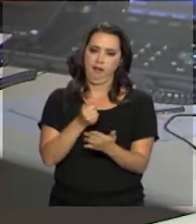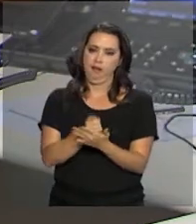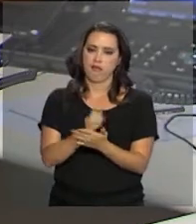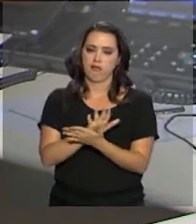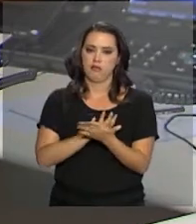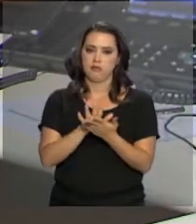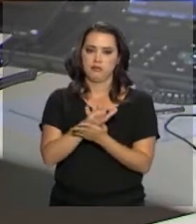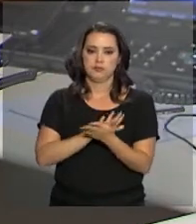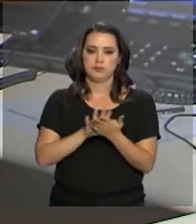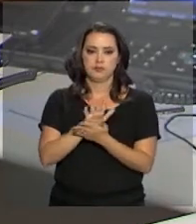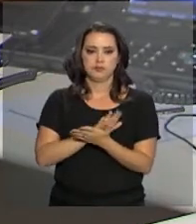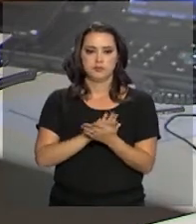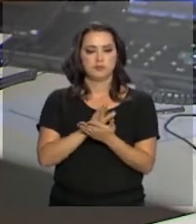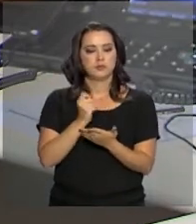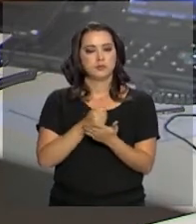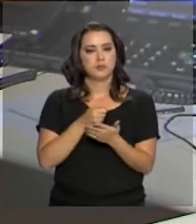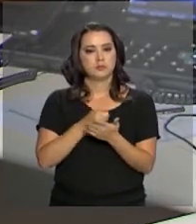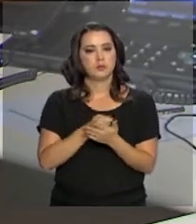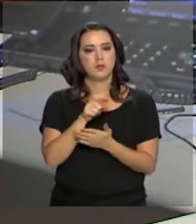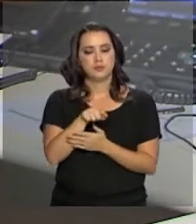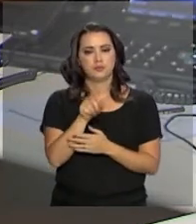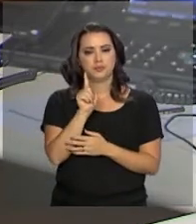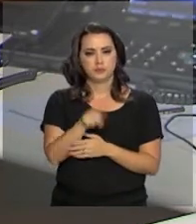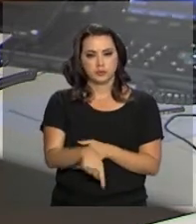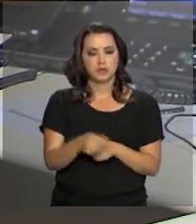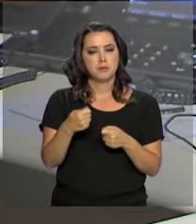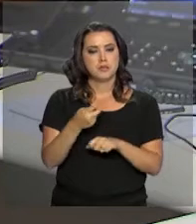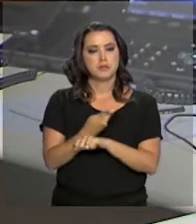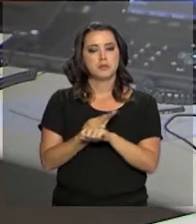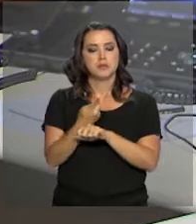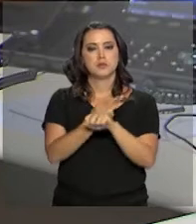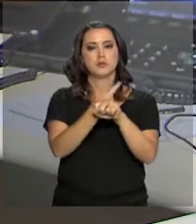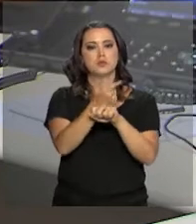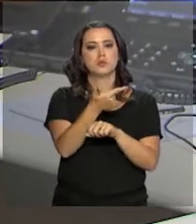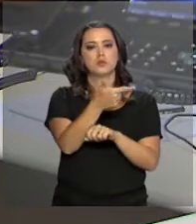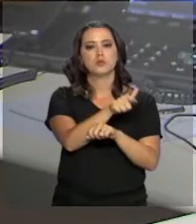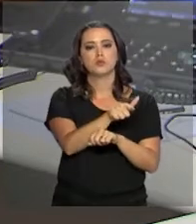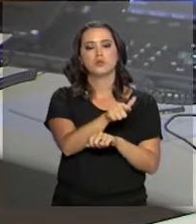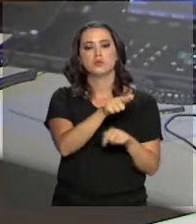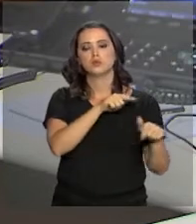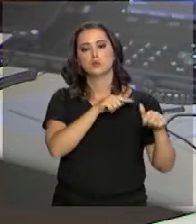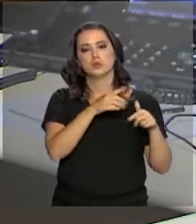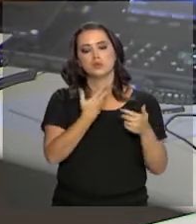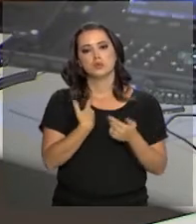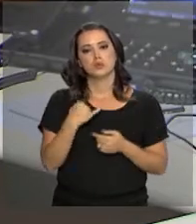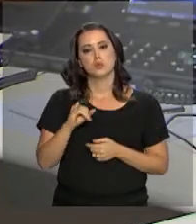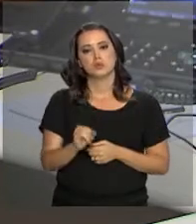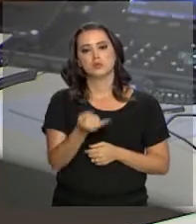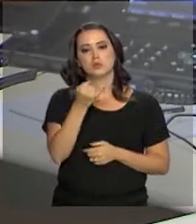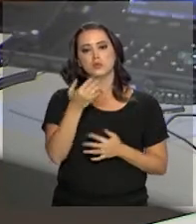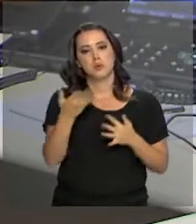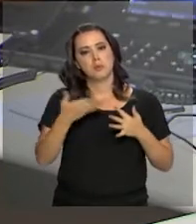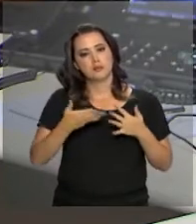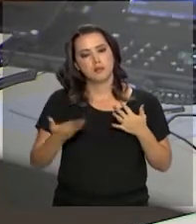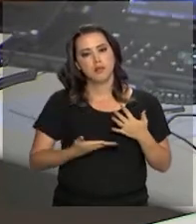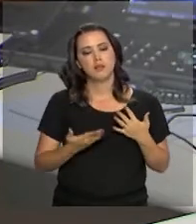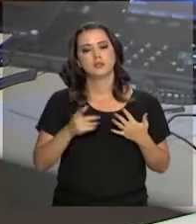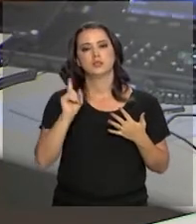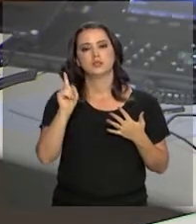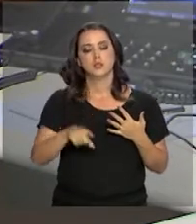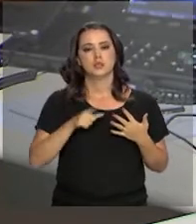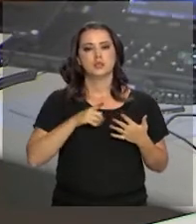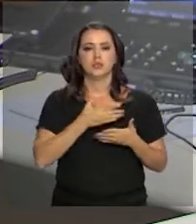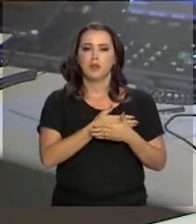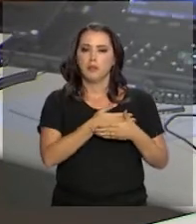conseguir pagar, liquidar, ele deve buscar uma outra operação, um parcelado que